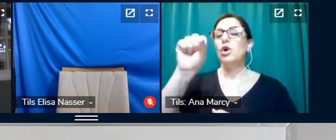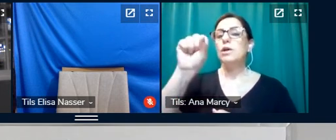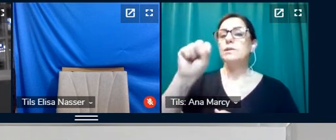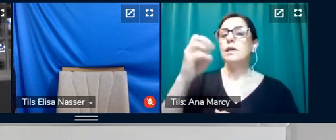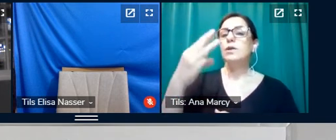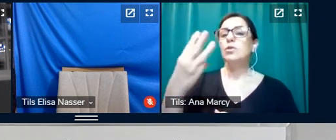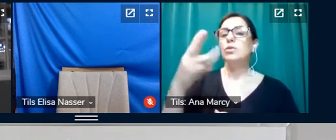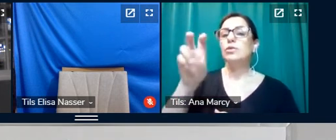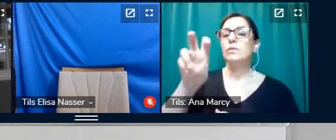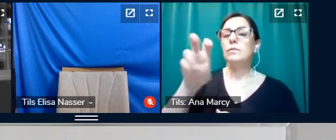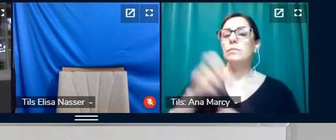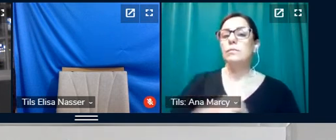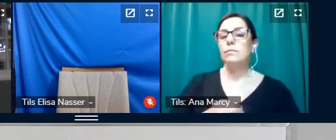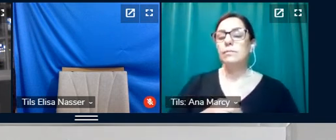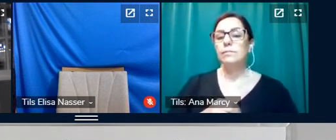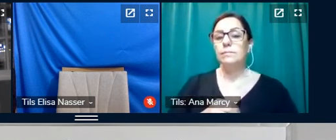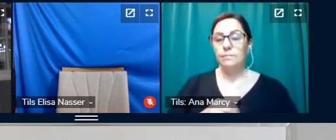para nós aí?